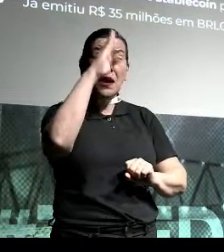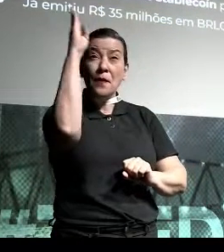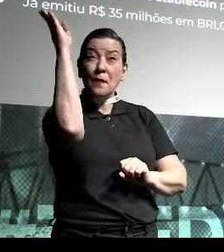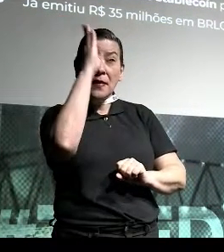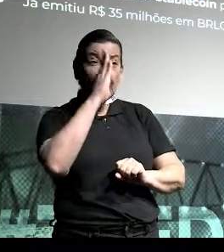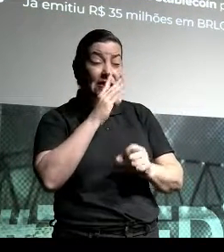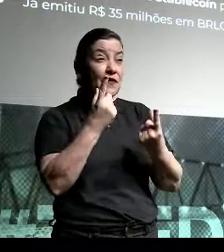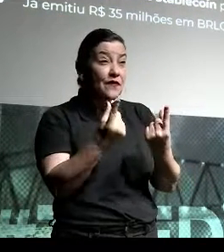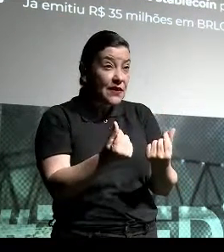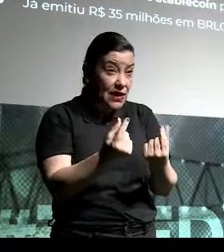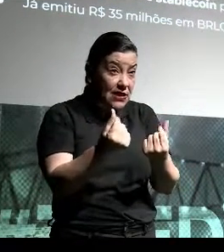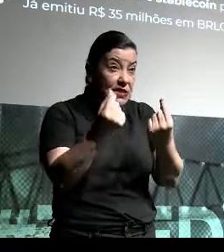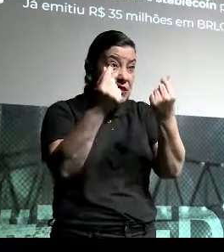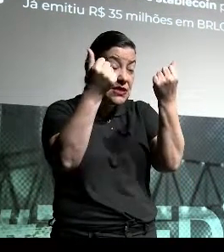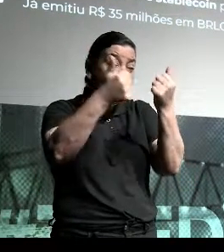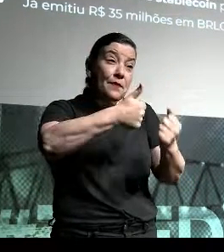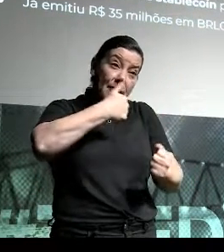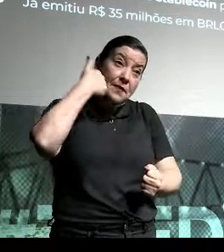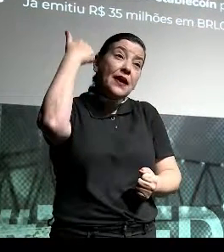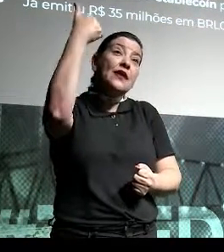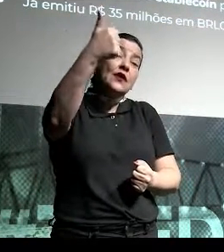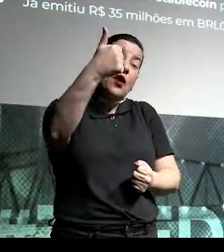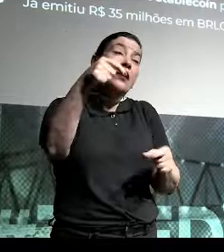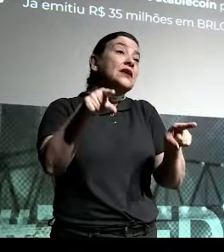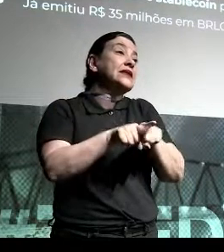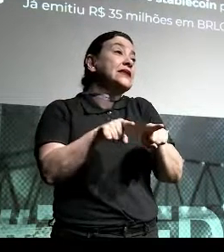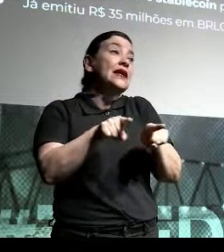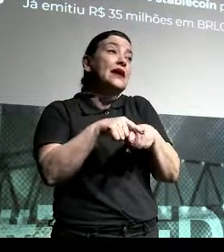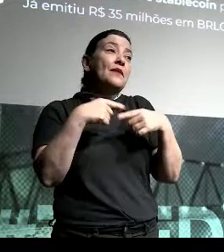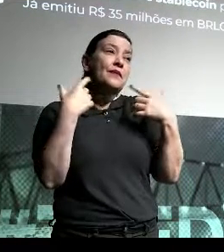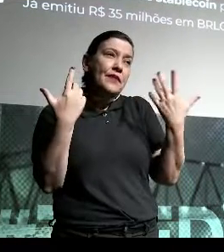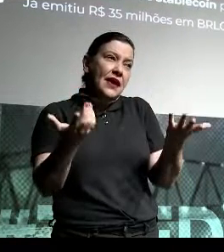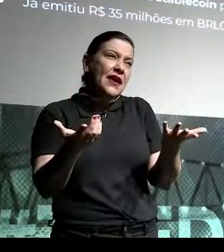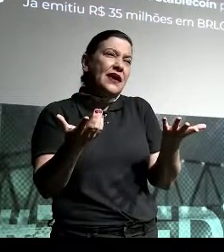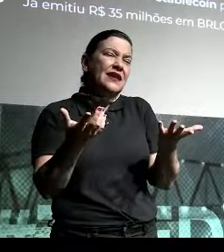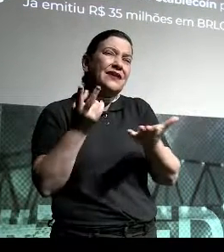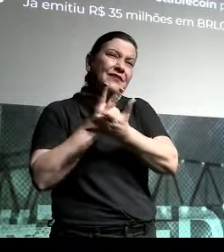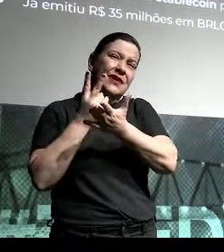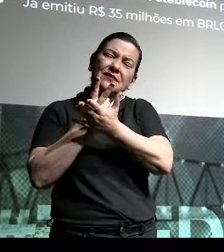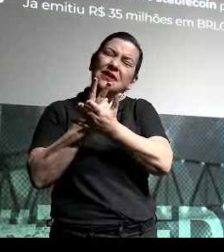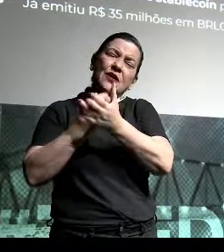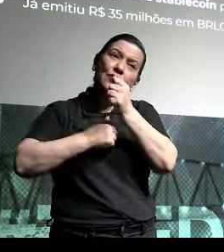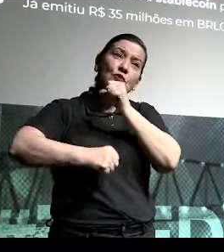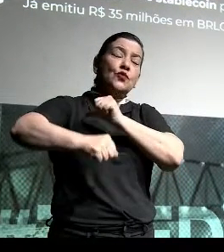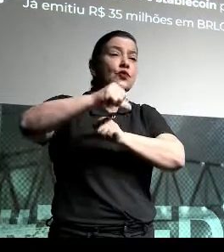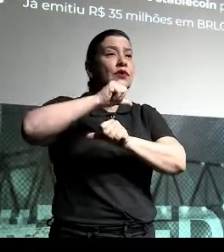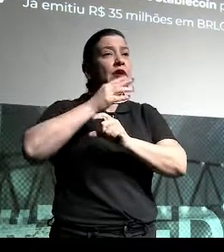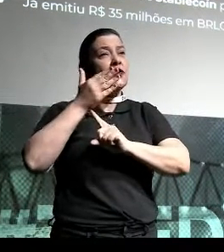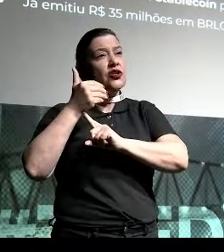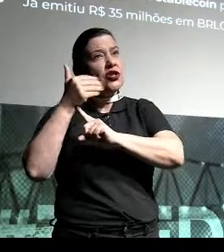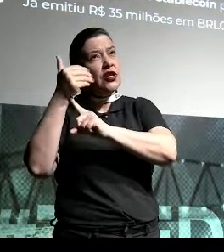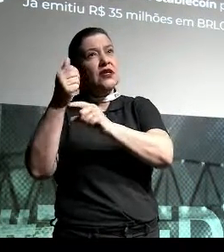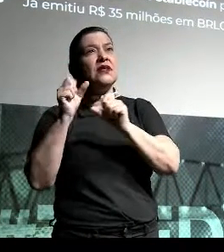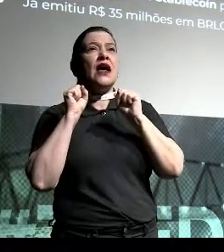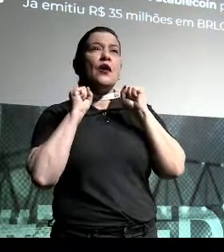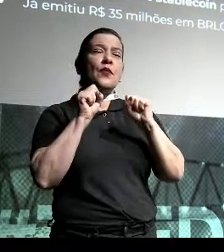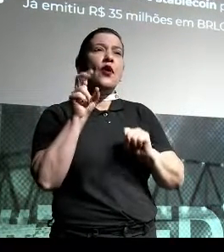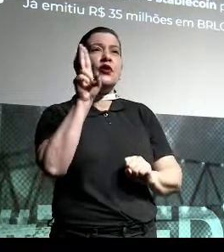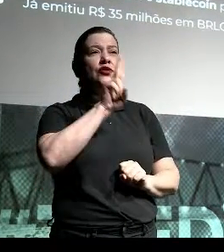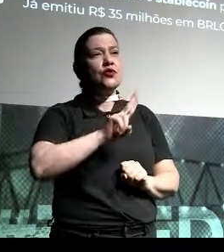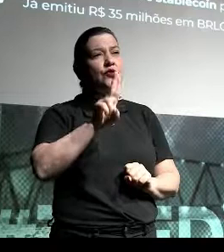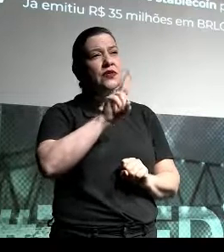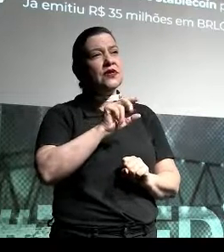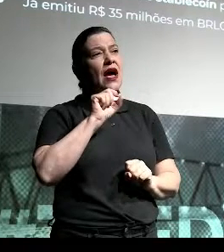ecossistema financeiro para melhor, né? E mudar esse status quo que a gente tem, usando tecnologias como blockchain, AI